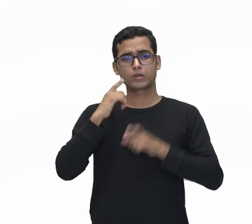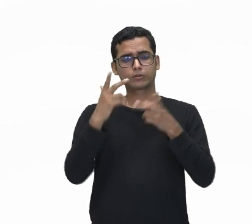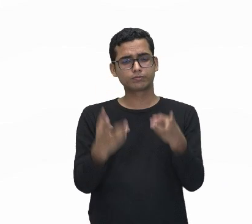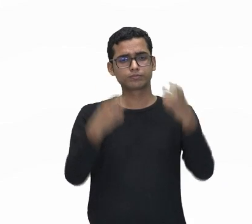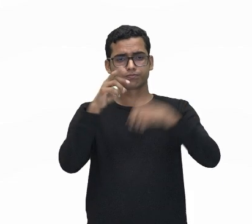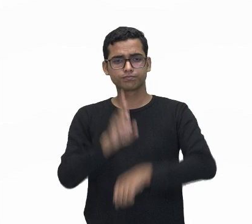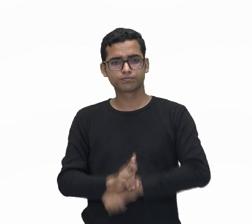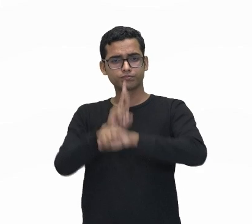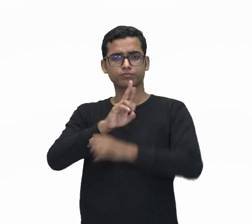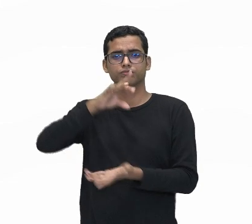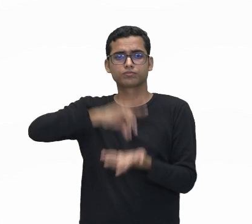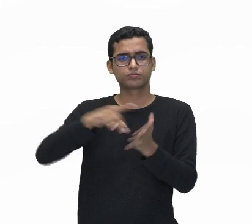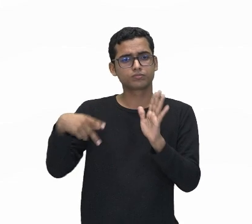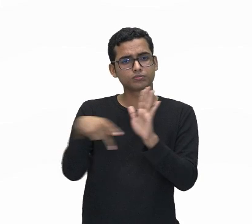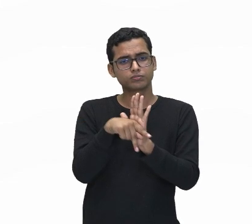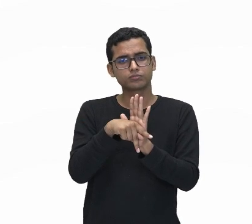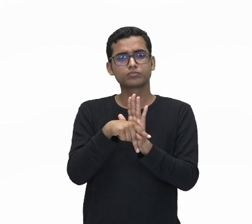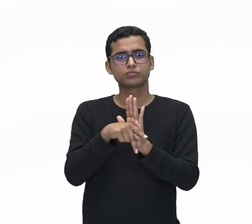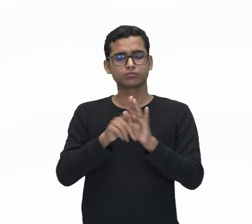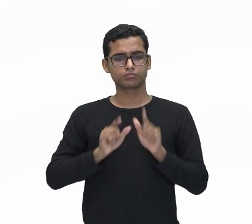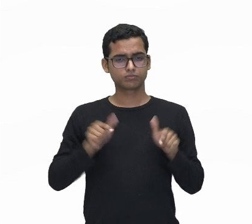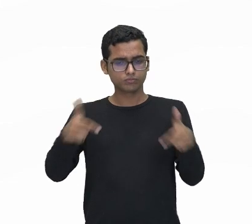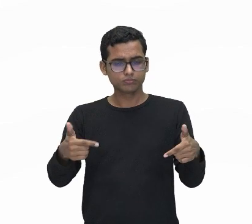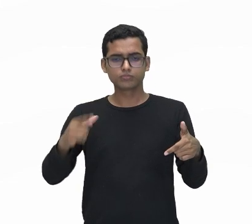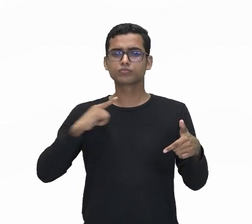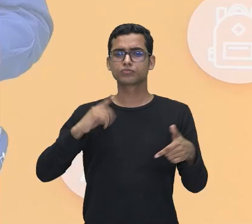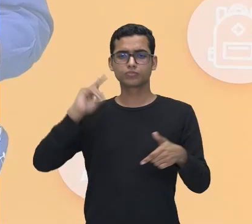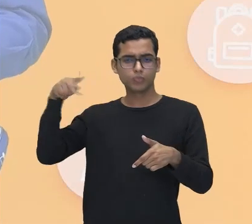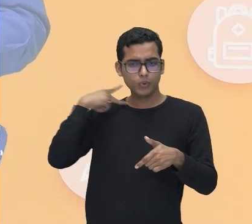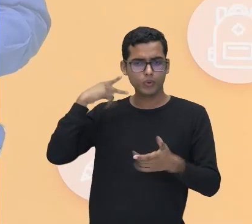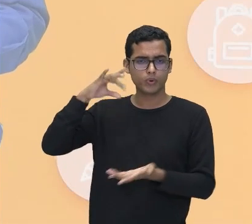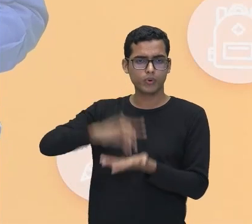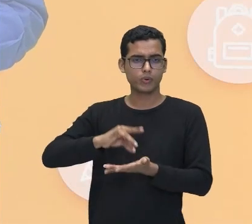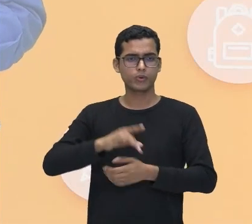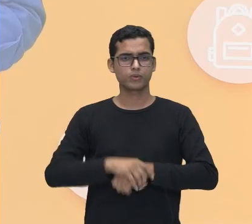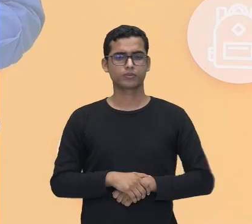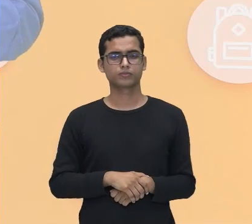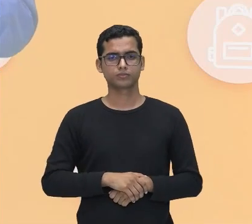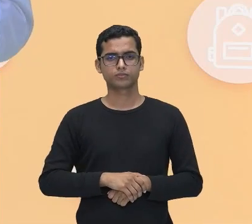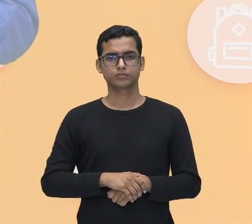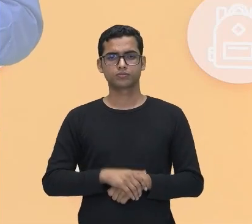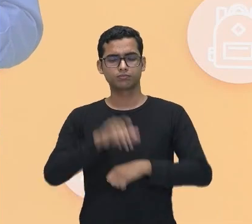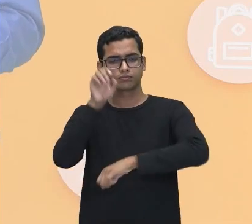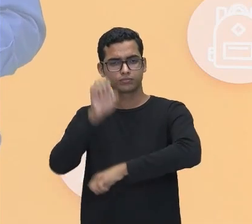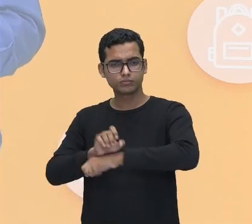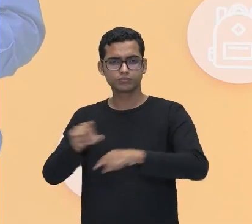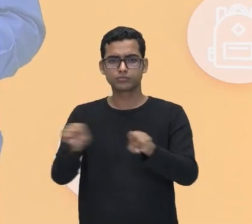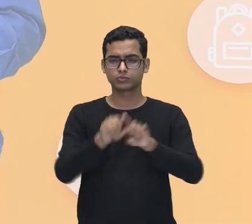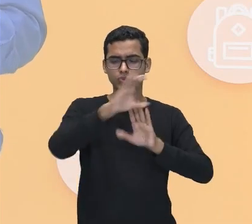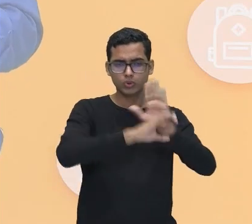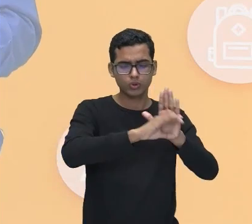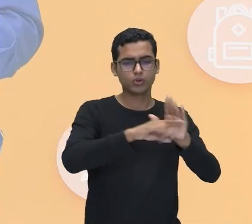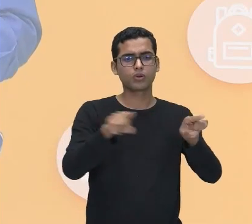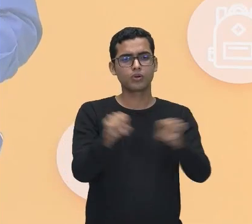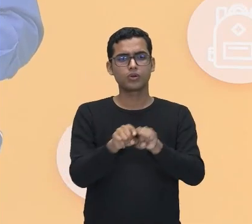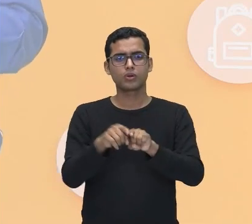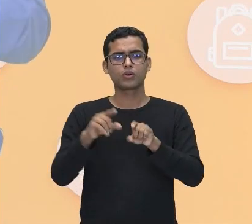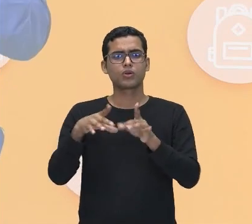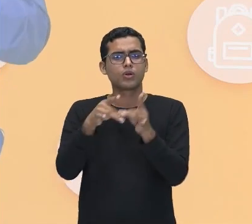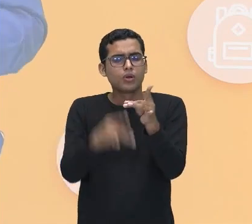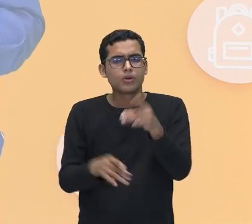recurso inerente para o exercício da política. Estado e conceito e definição. O que é